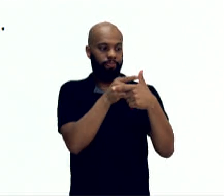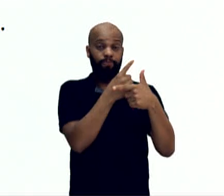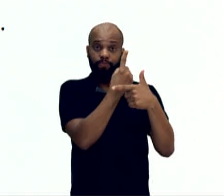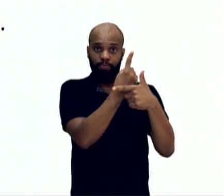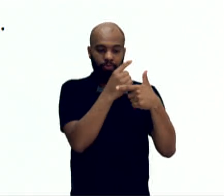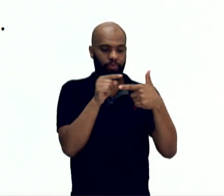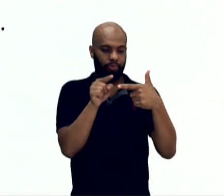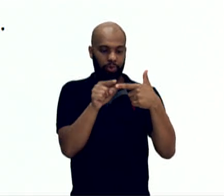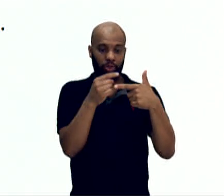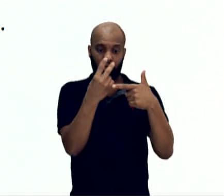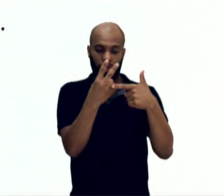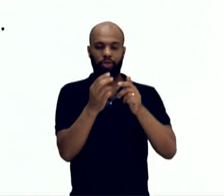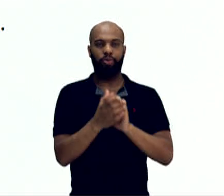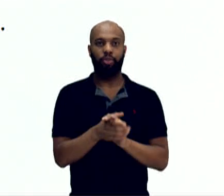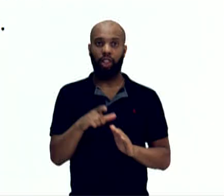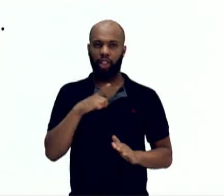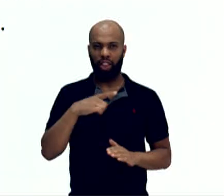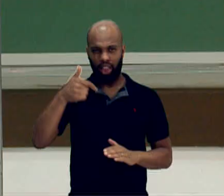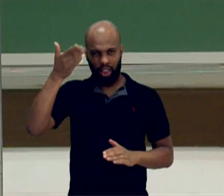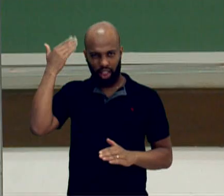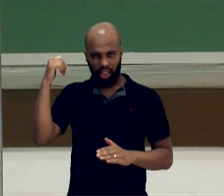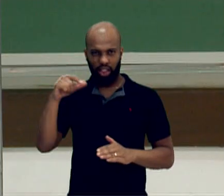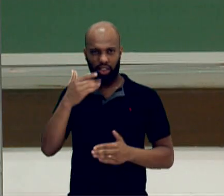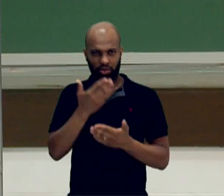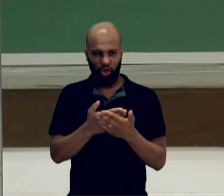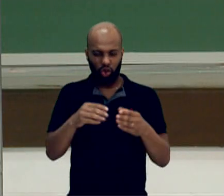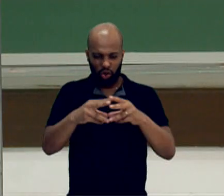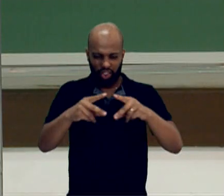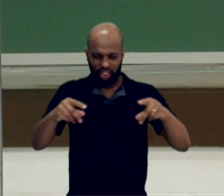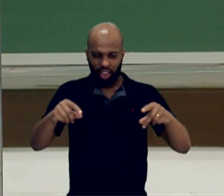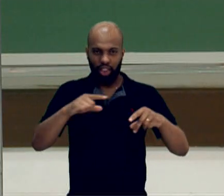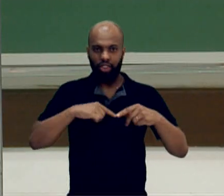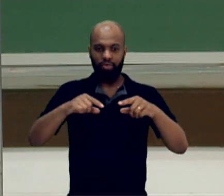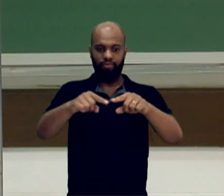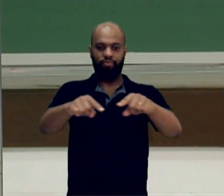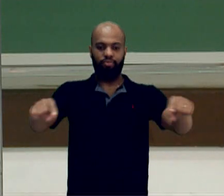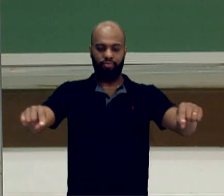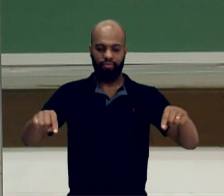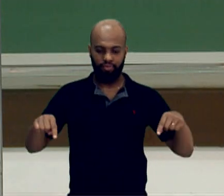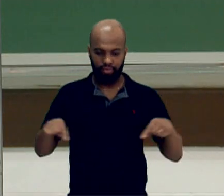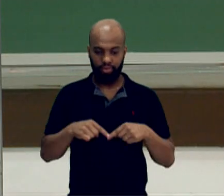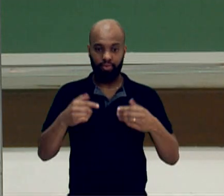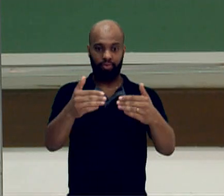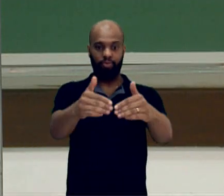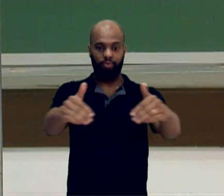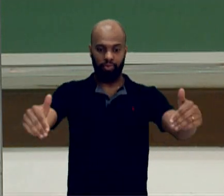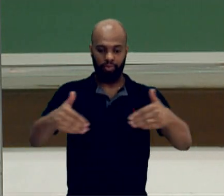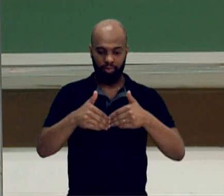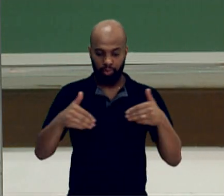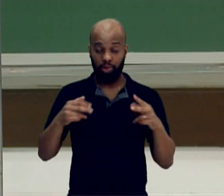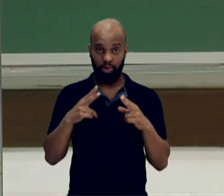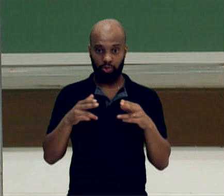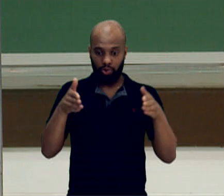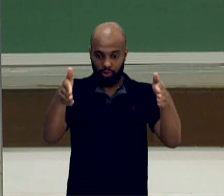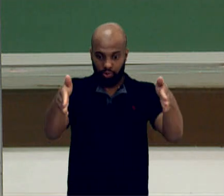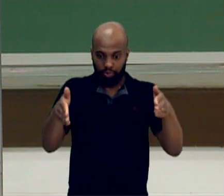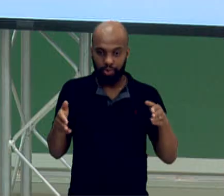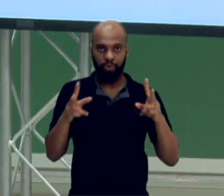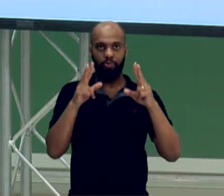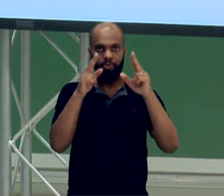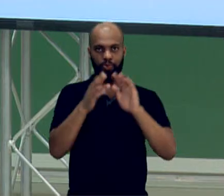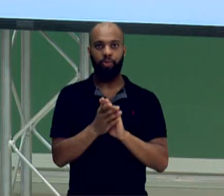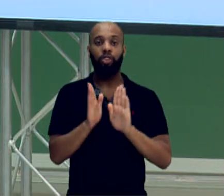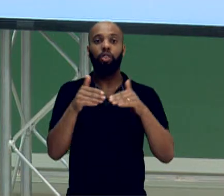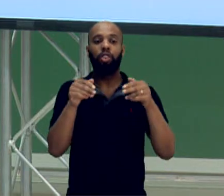lado? Frente e fundo com as medidas iguais e as laterais com as medidas iguais. Então, o perímetro do